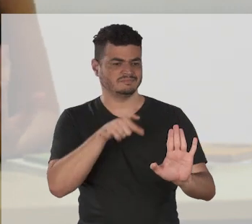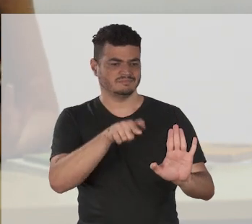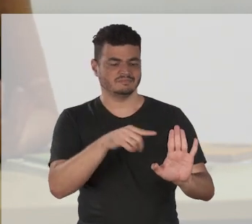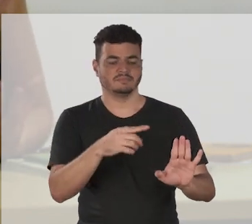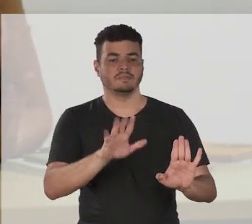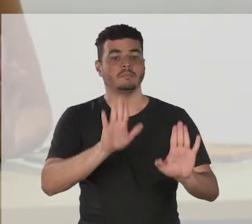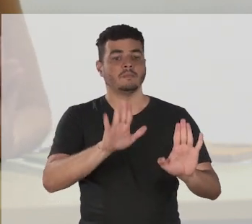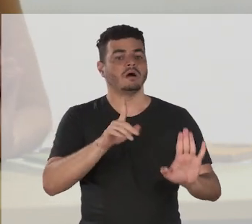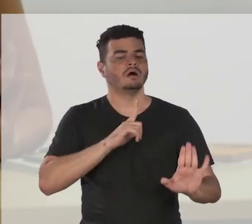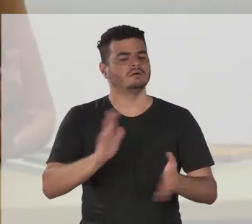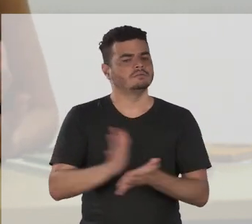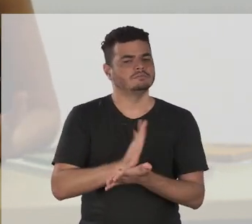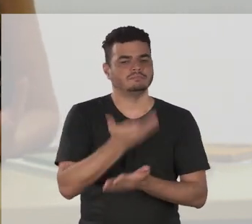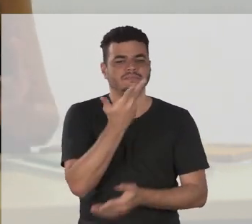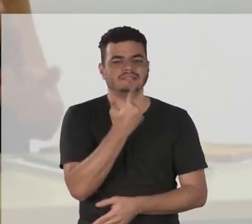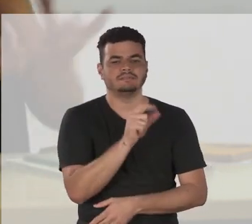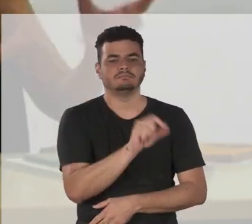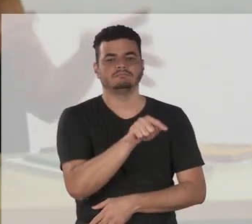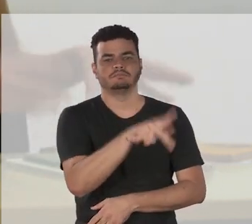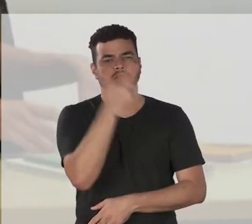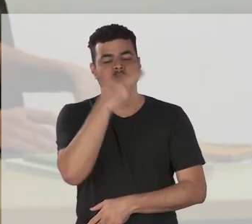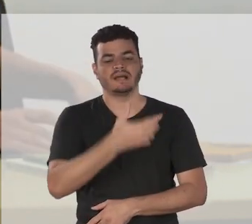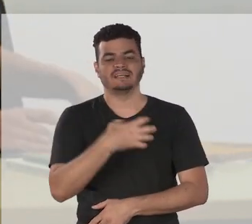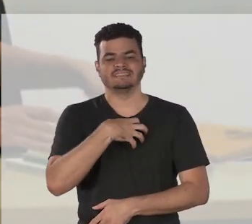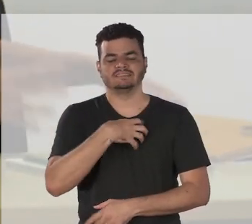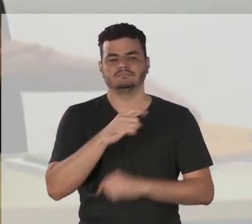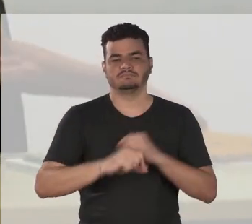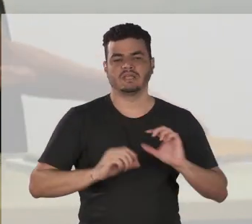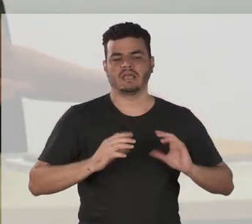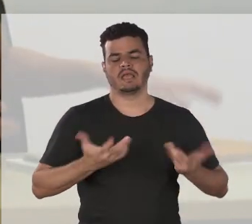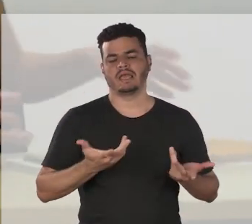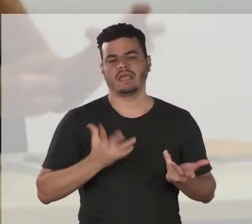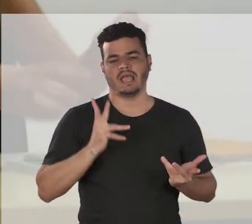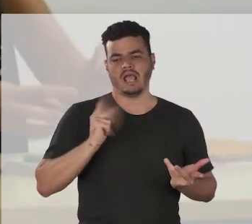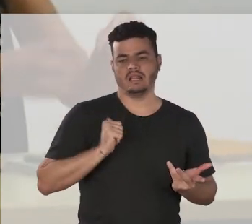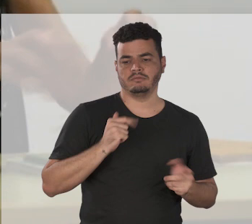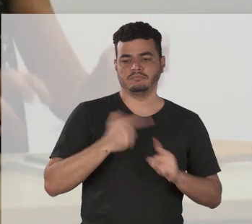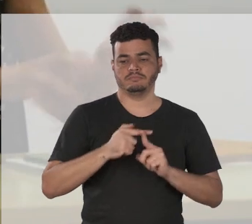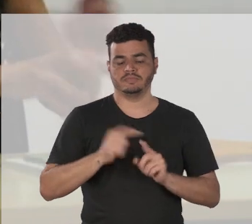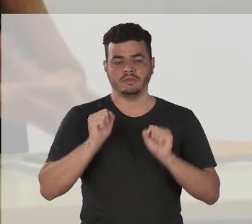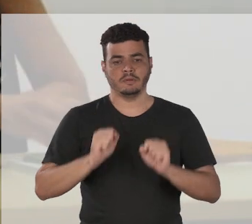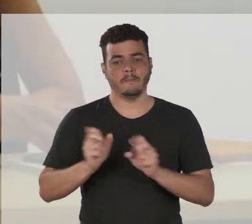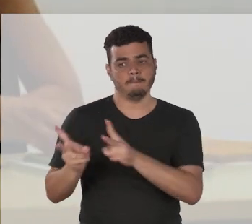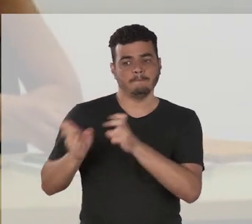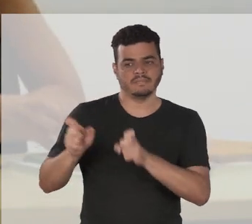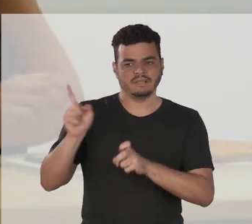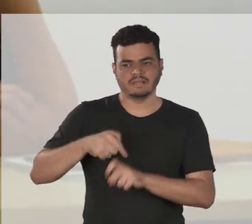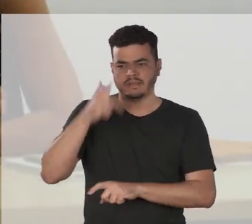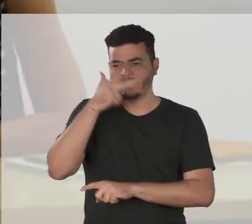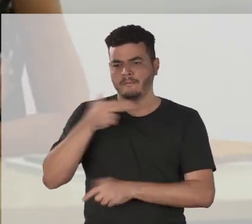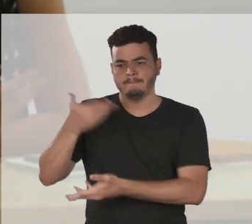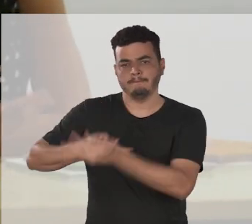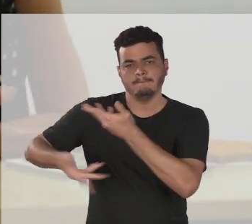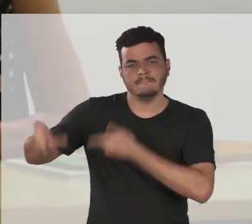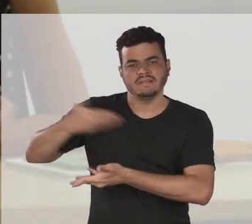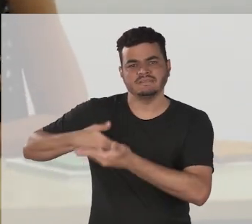balão? Não. Tem muito mais crianças que sentem uma identificação de alívio, não dessas relações que eles são tão tóxicas e como